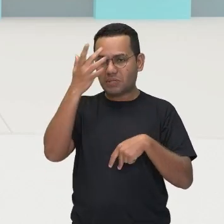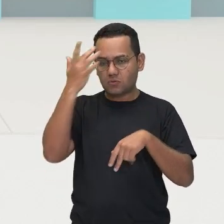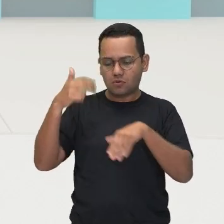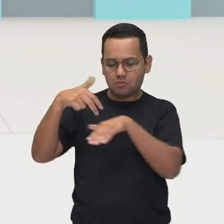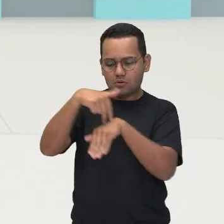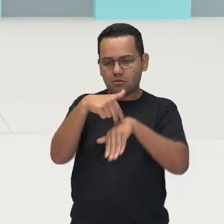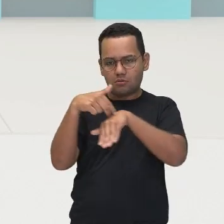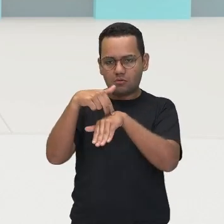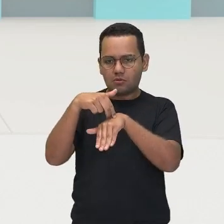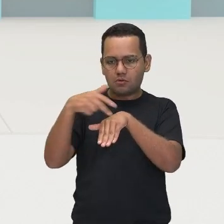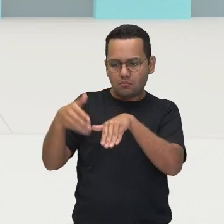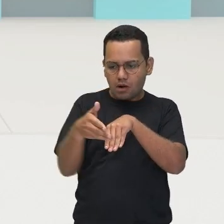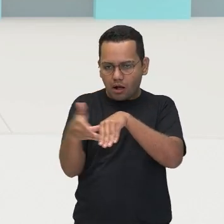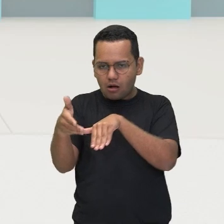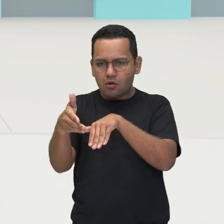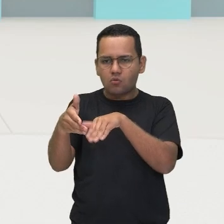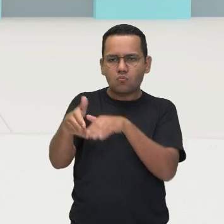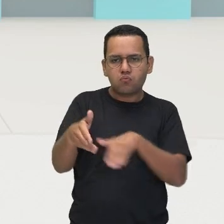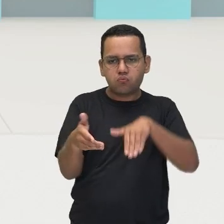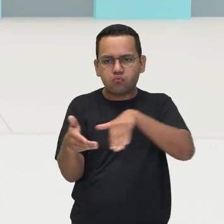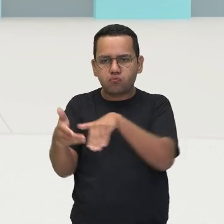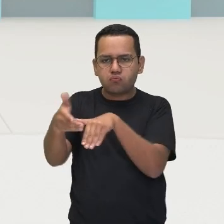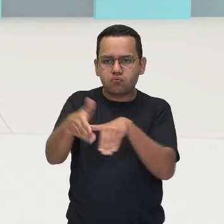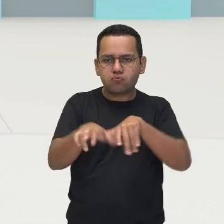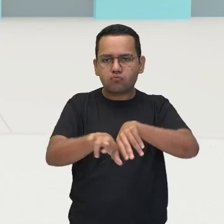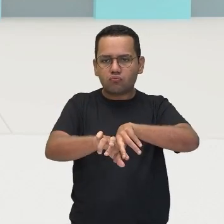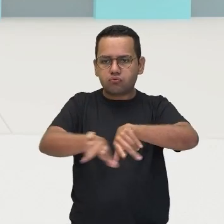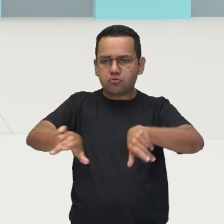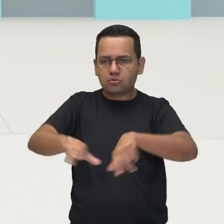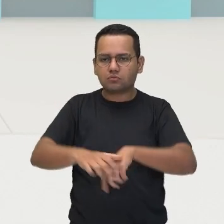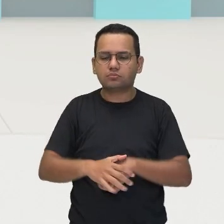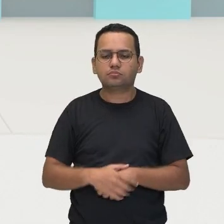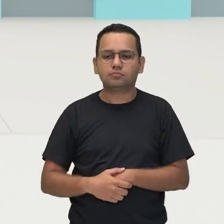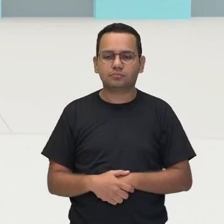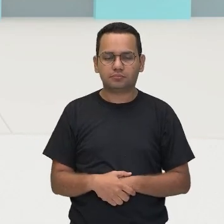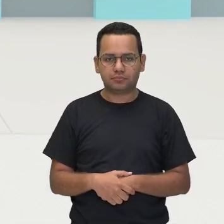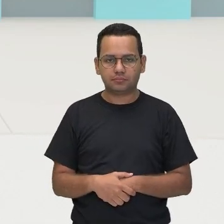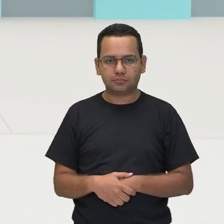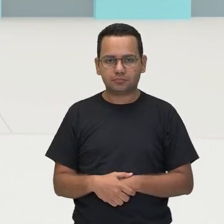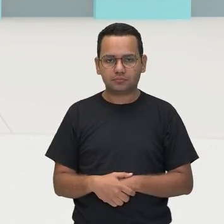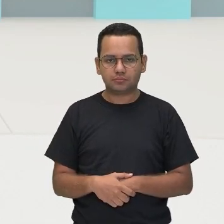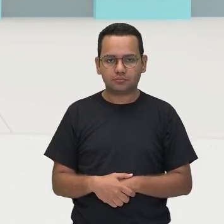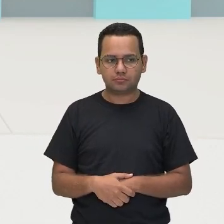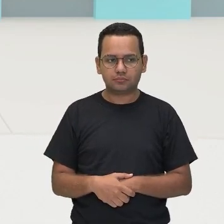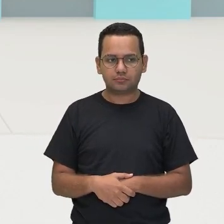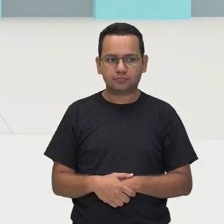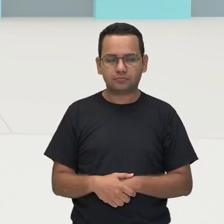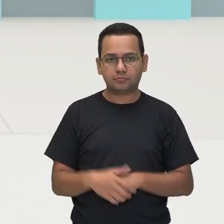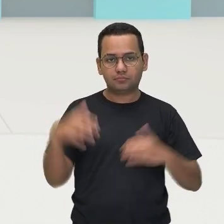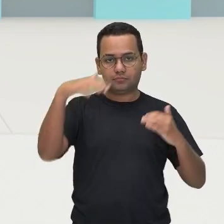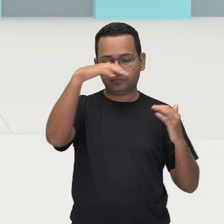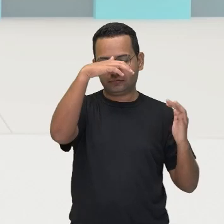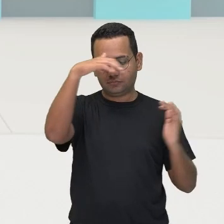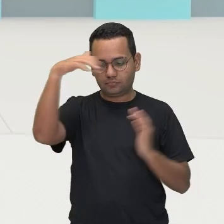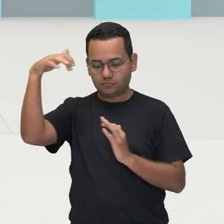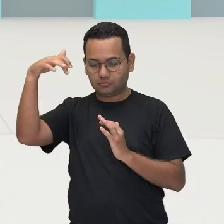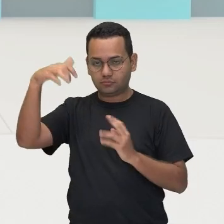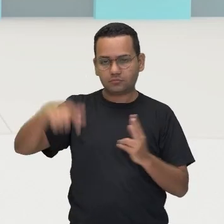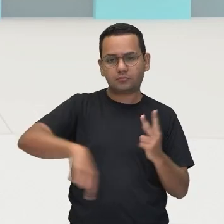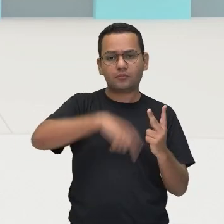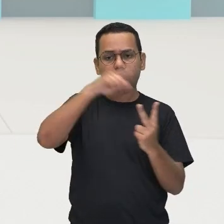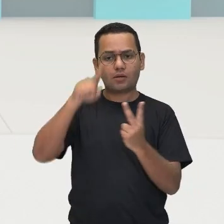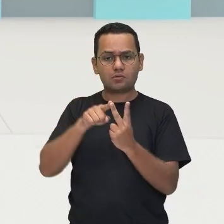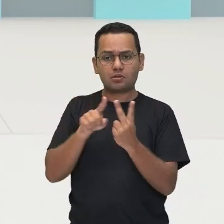diversas manobras conforme as suas habilidades bem agora entrando na nossa segunda classe aplicação daquela